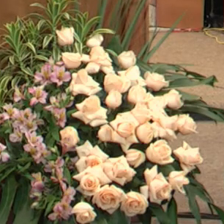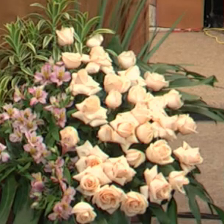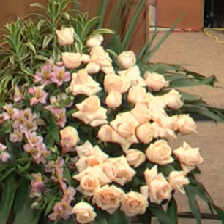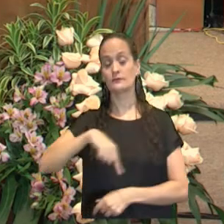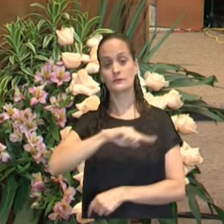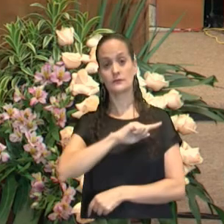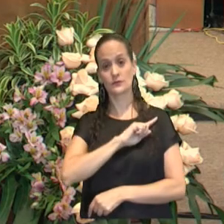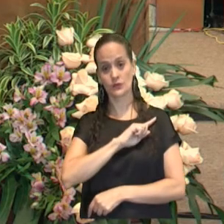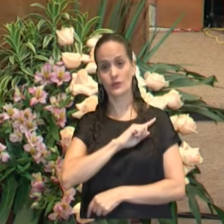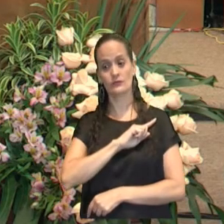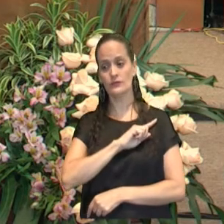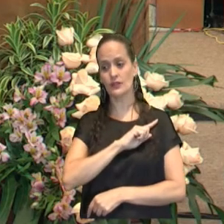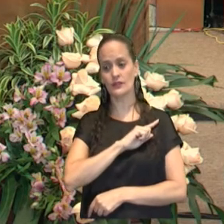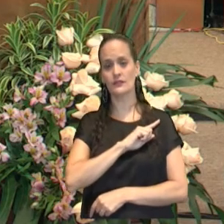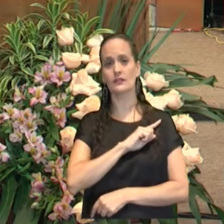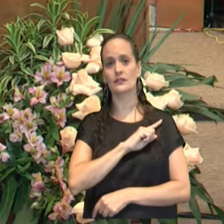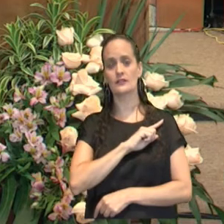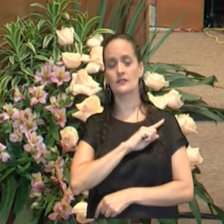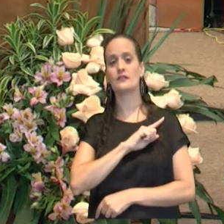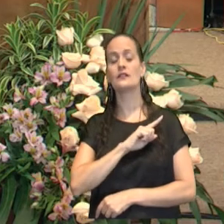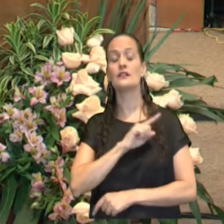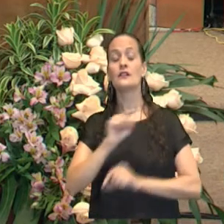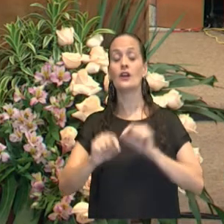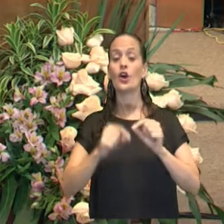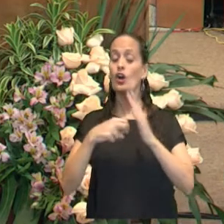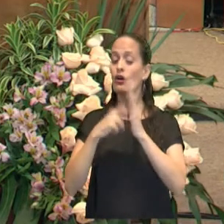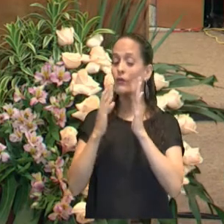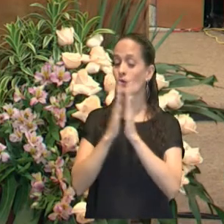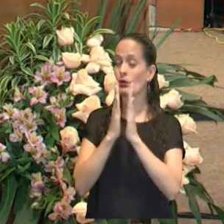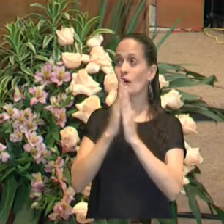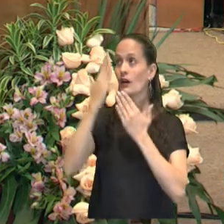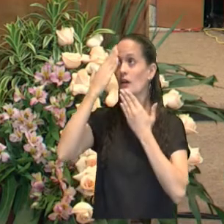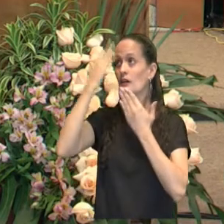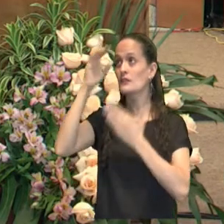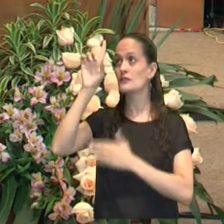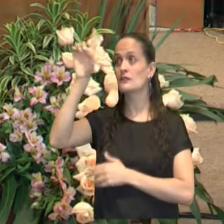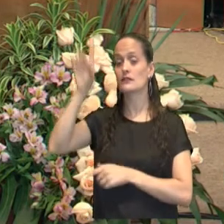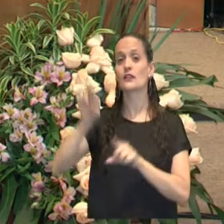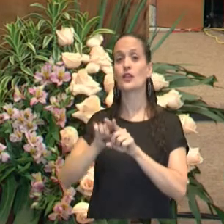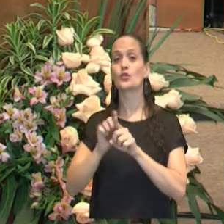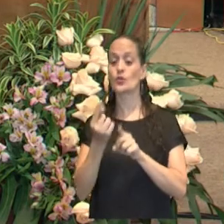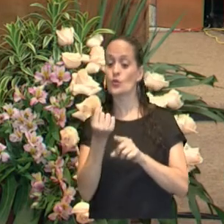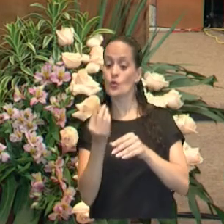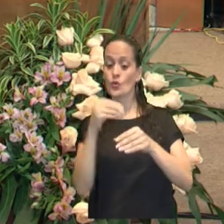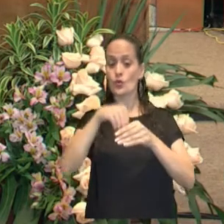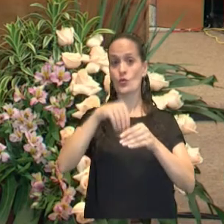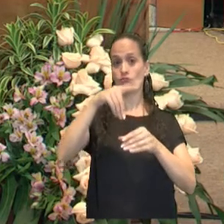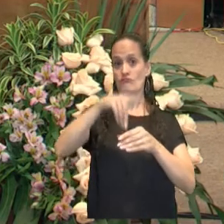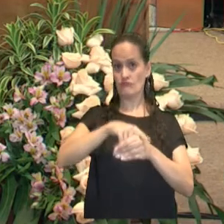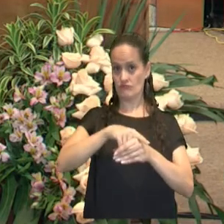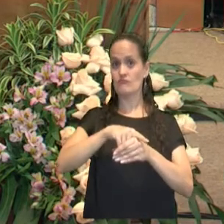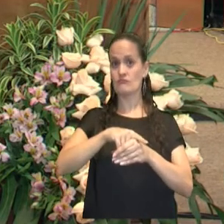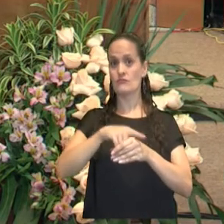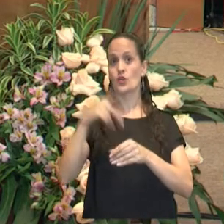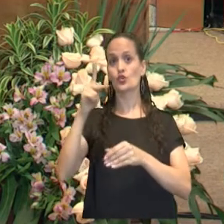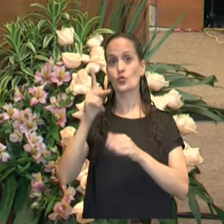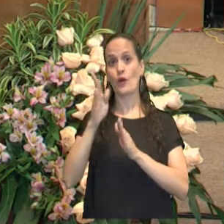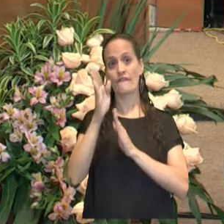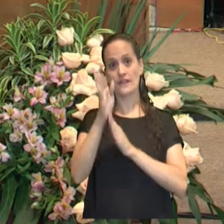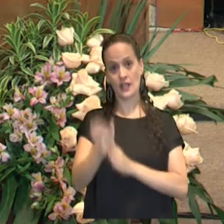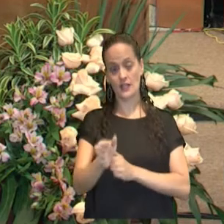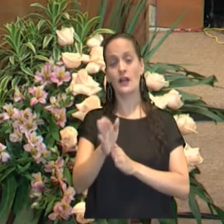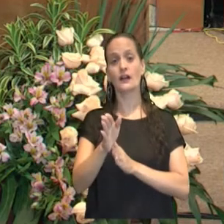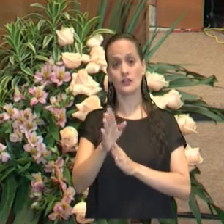estejamos assim intercedendo, orando e agradecendo também as ofertas, os dízimos, a sua fidelidade. Temos também